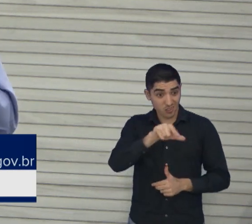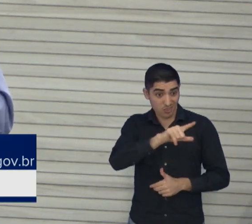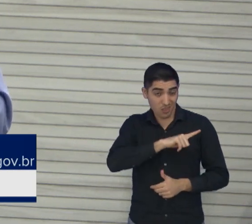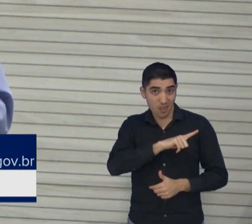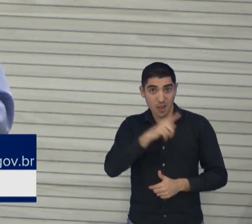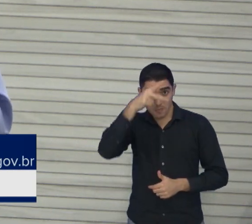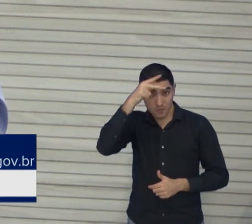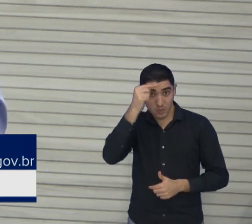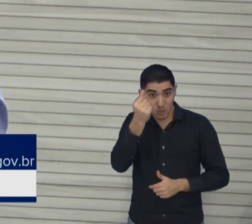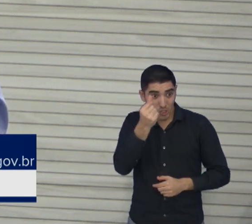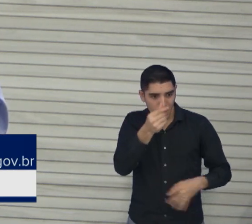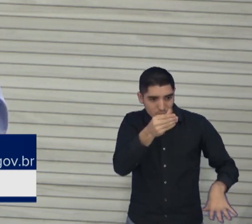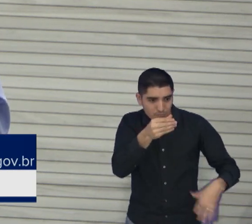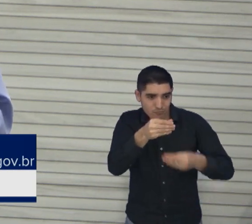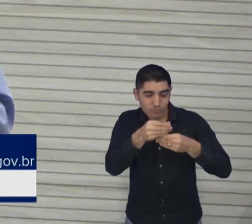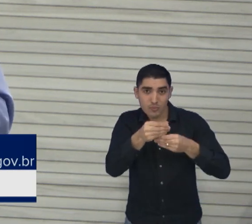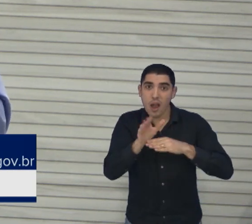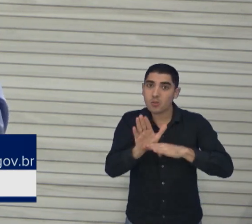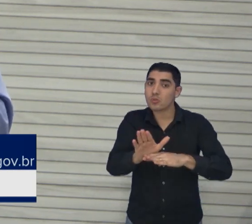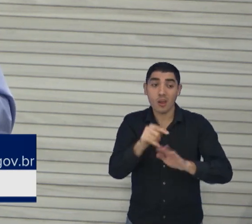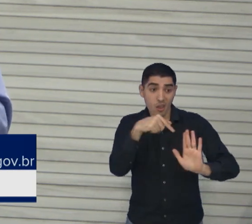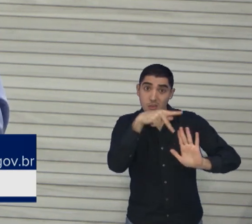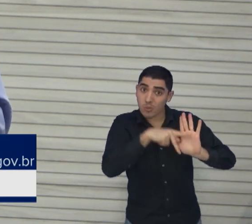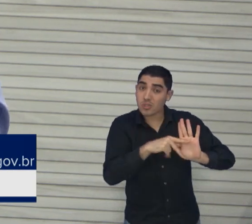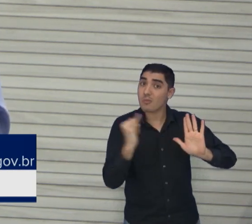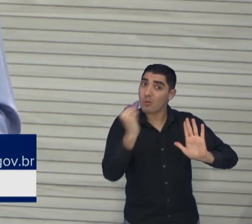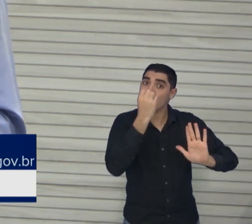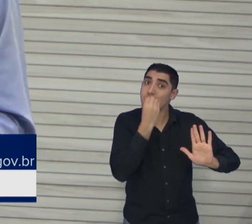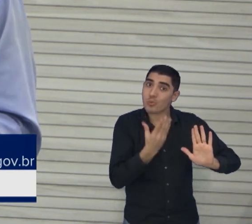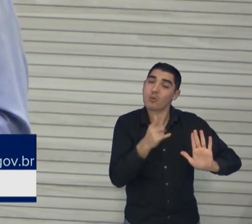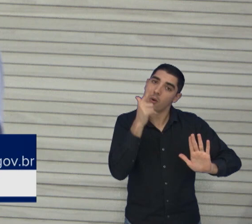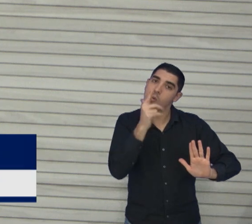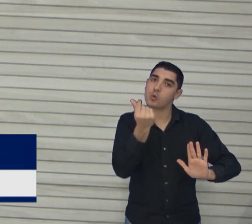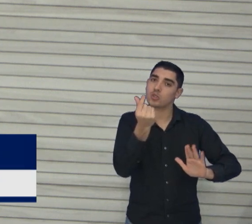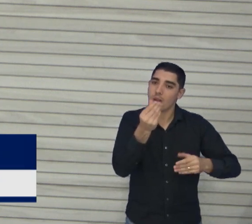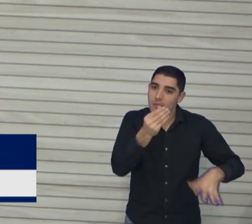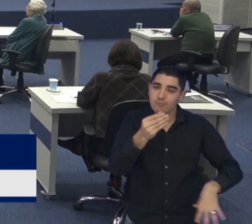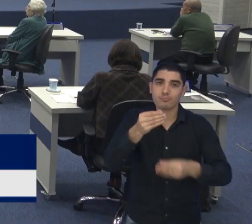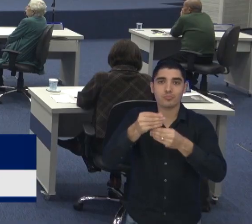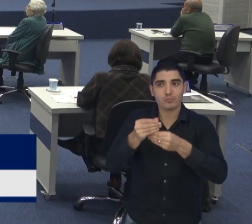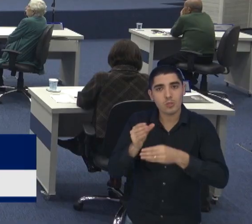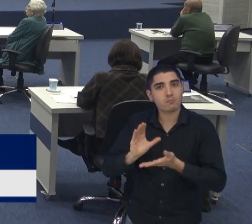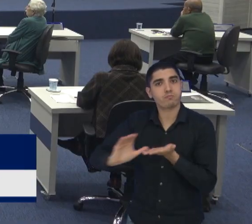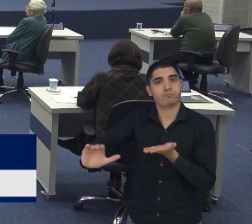Eu, na minha opinião, é um projeto válido e que seria um complemento.